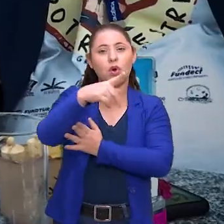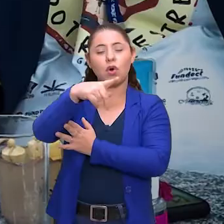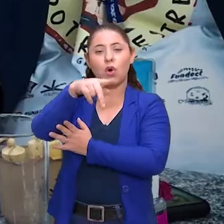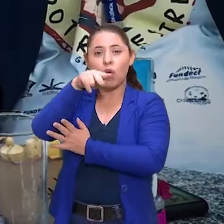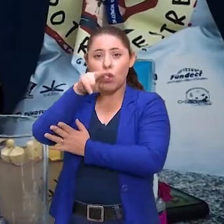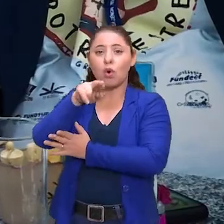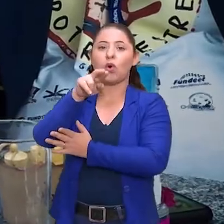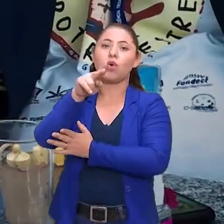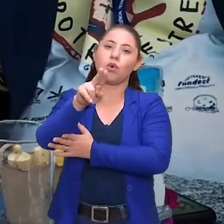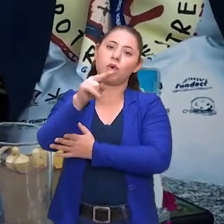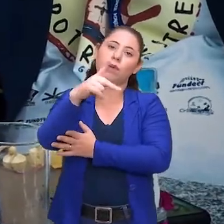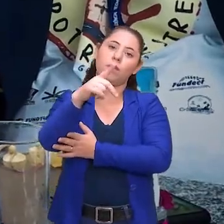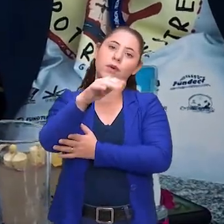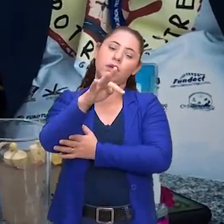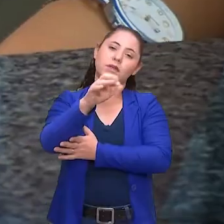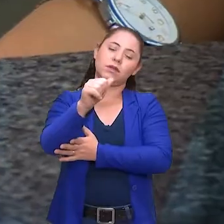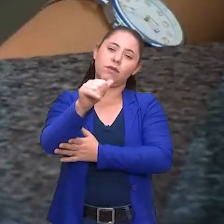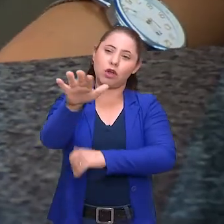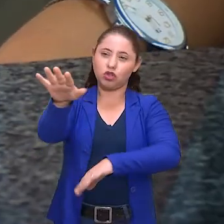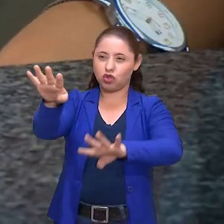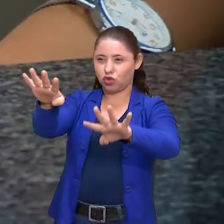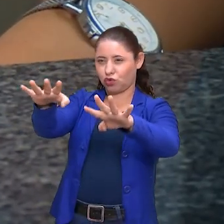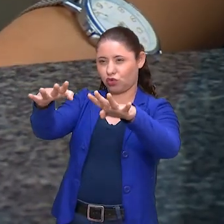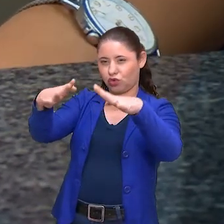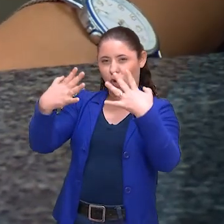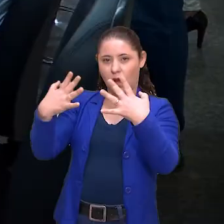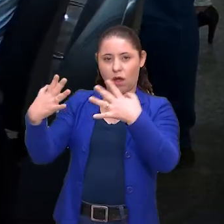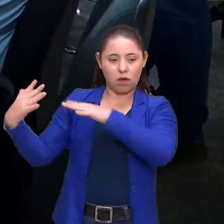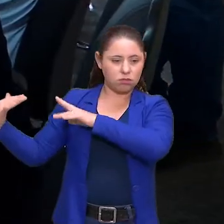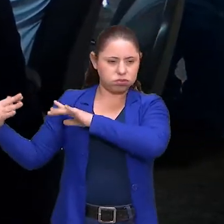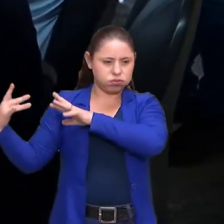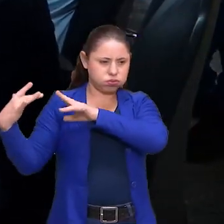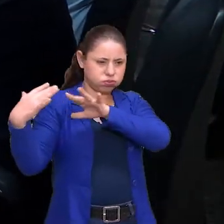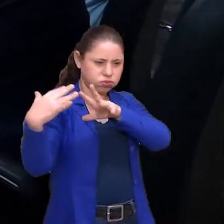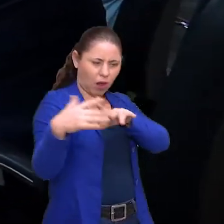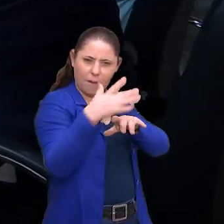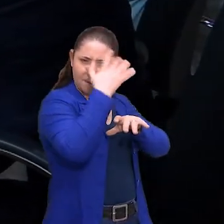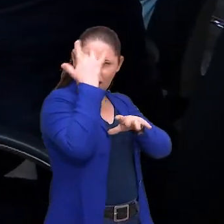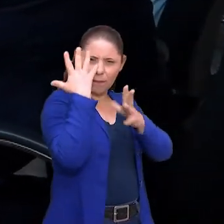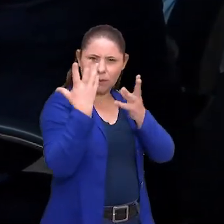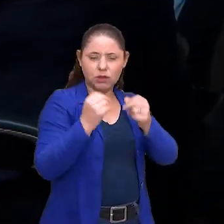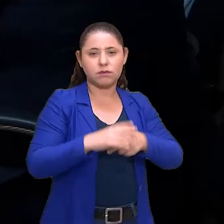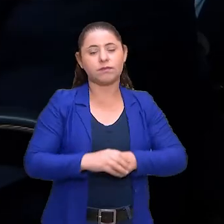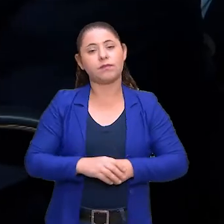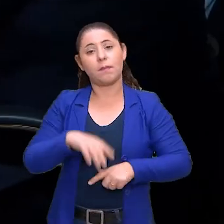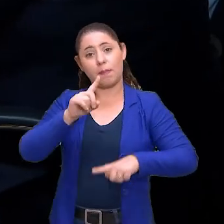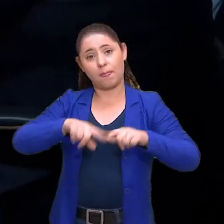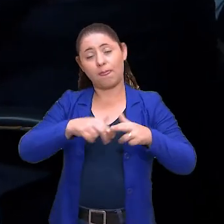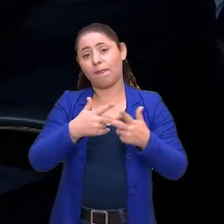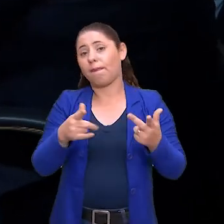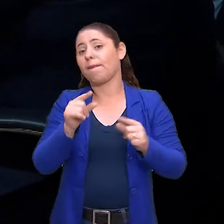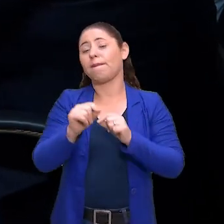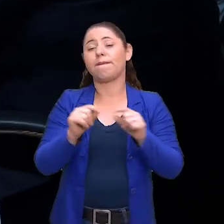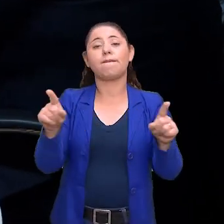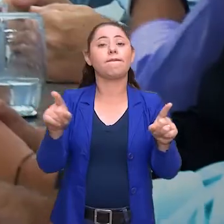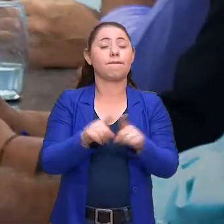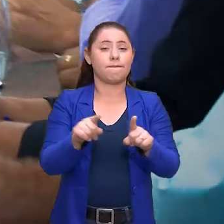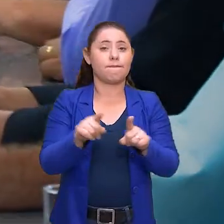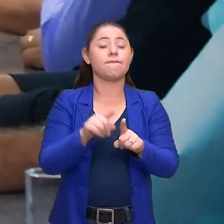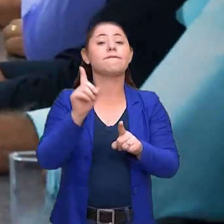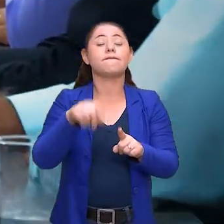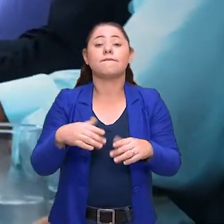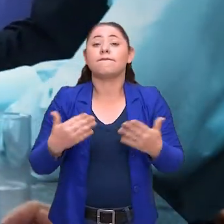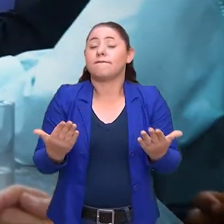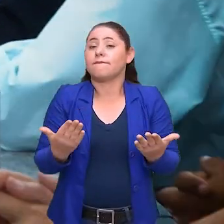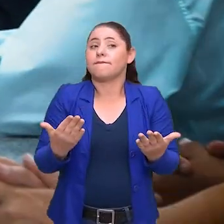que é a Rota Rupestre, que efetivamente vai atrair muita gente. E o subproduto disso